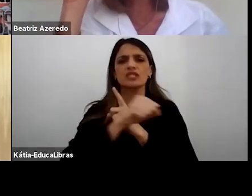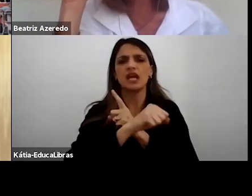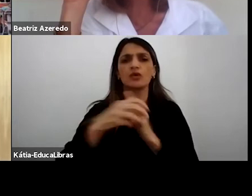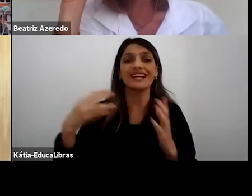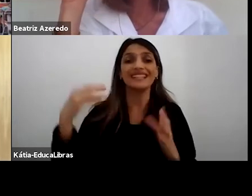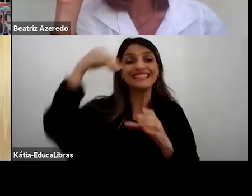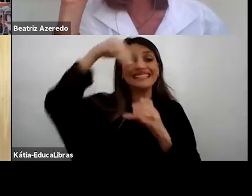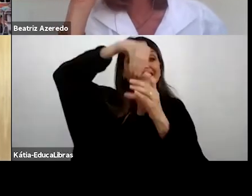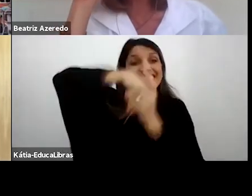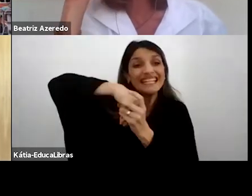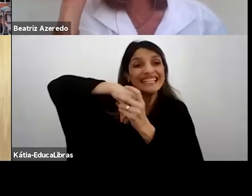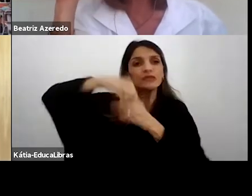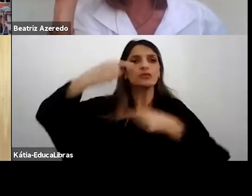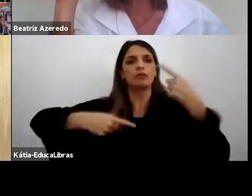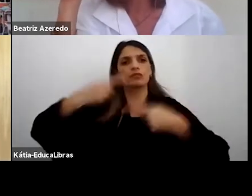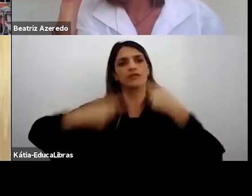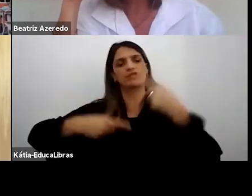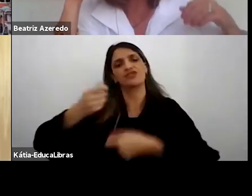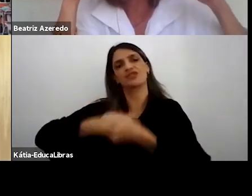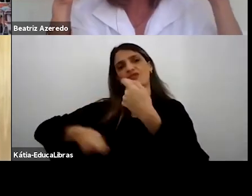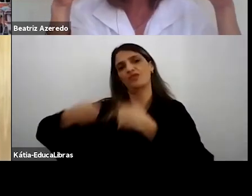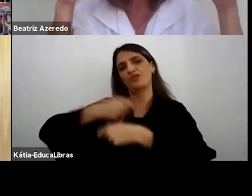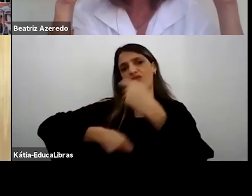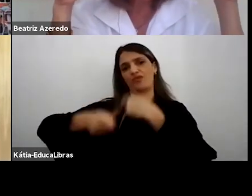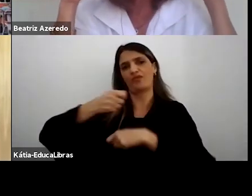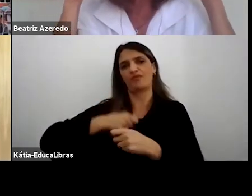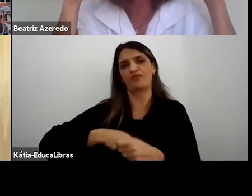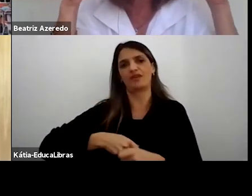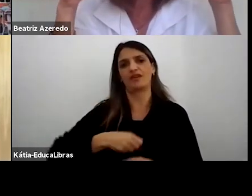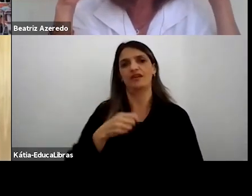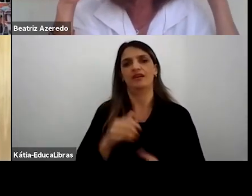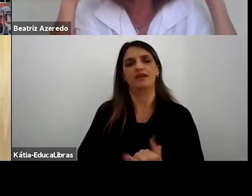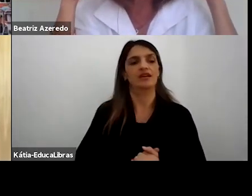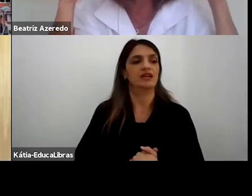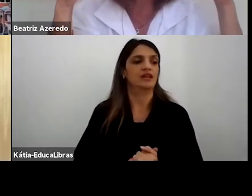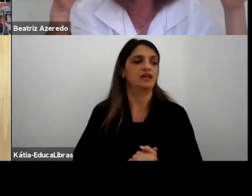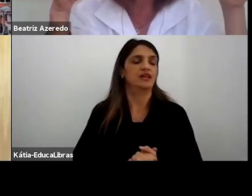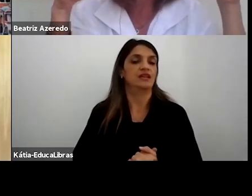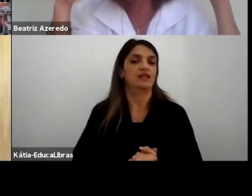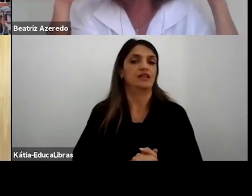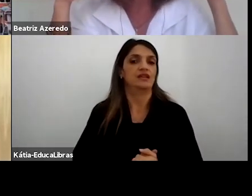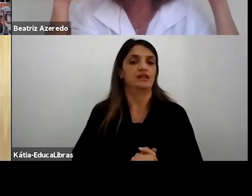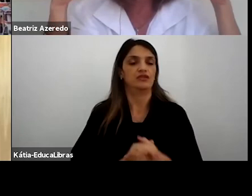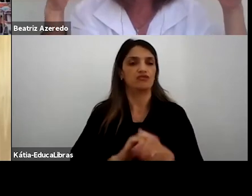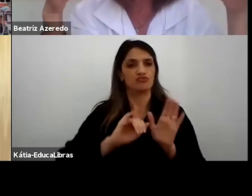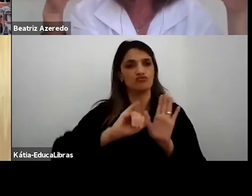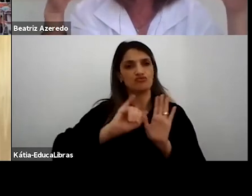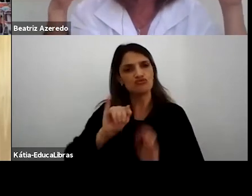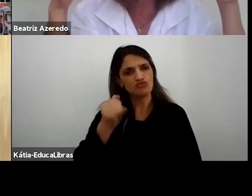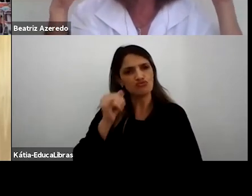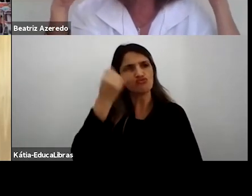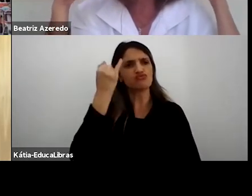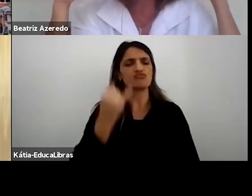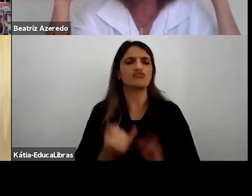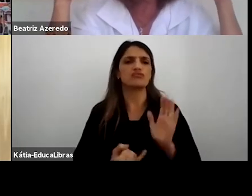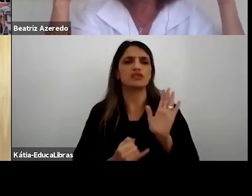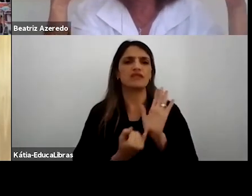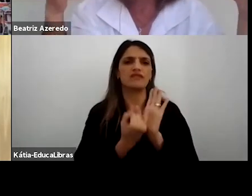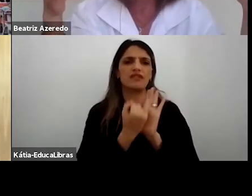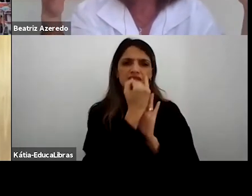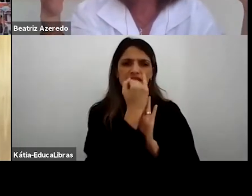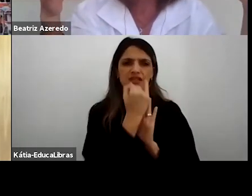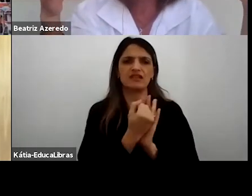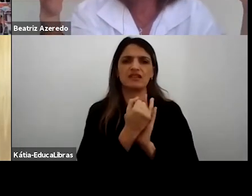econômica entendeu que, para além das questões centrais de juros, de inflação, de taxa de crescimento do PIB,